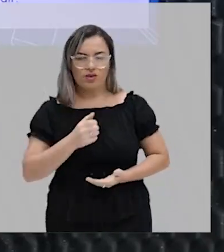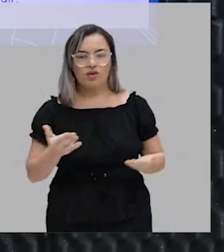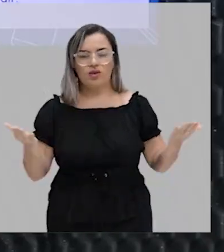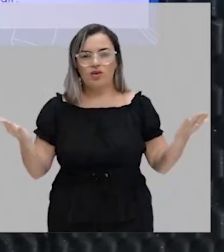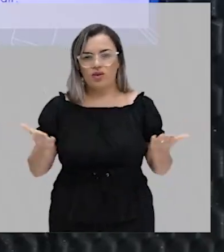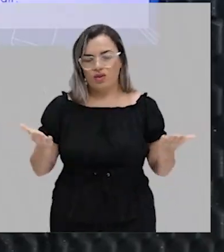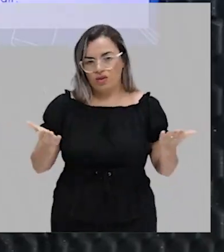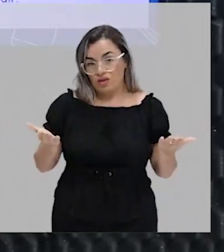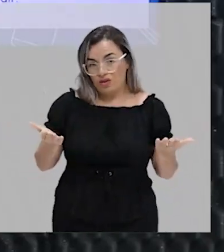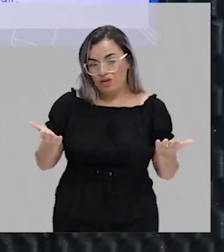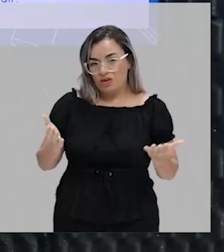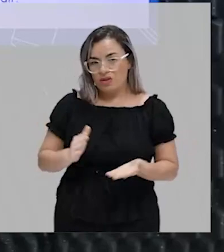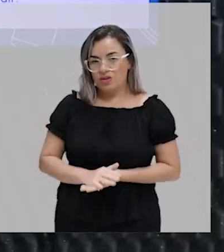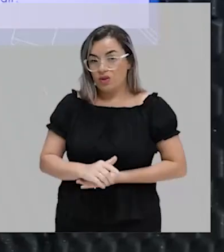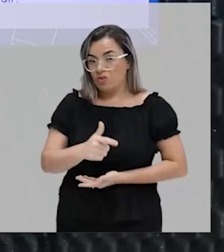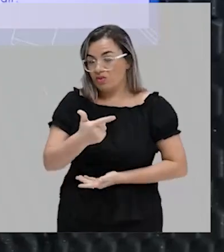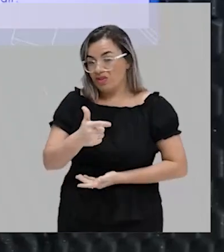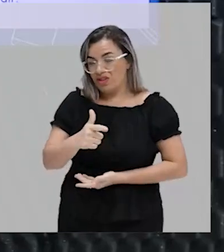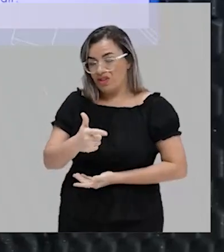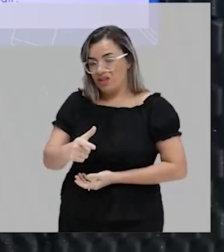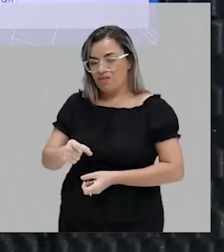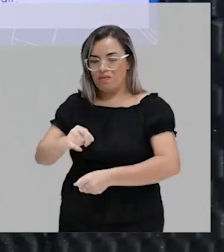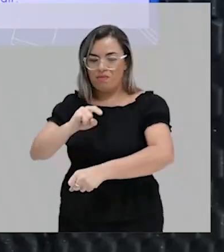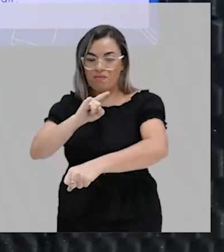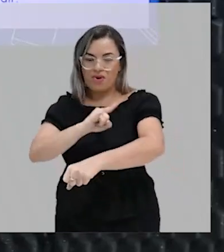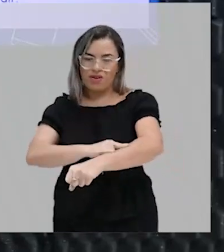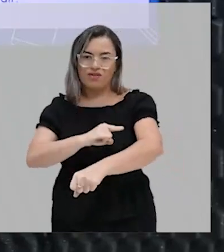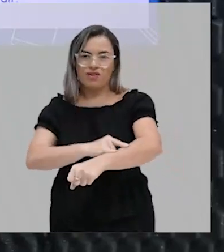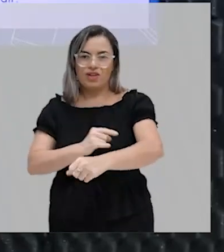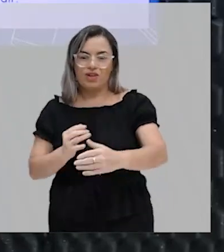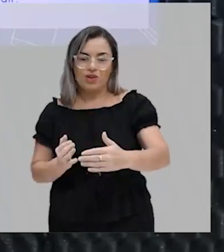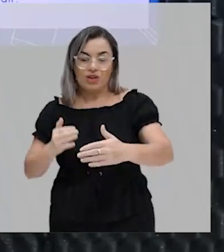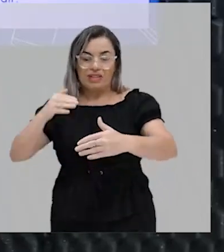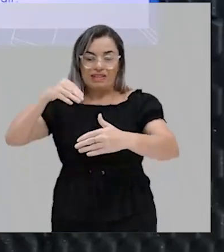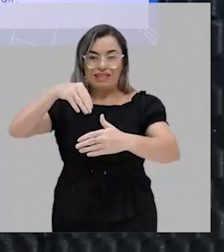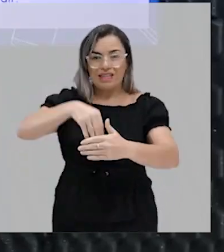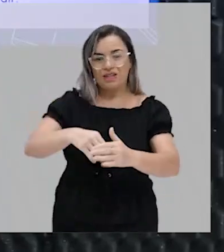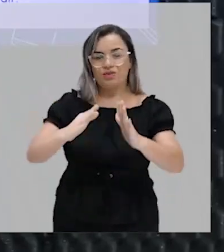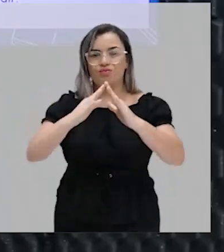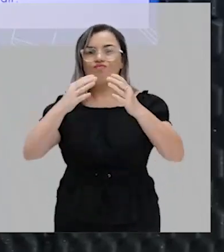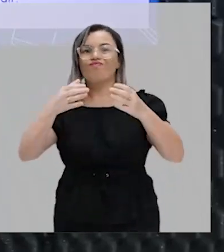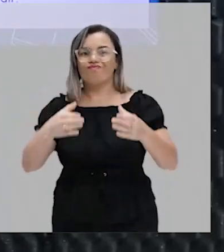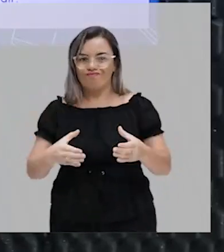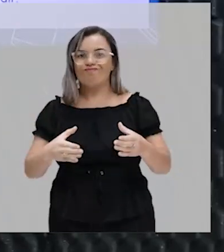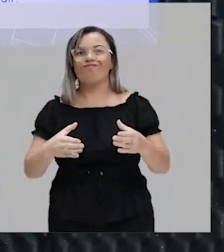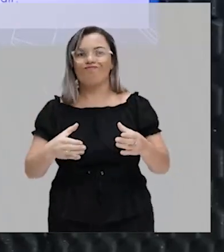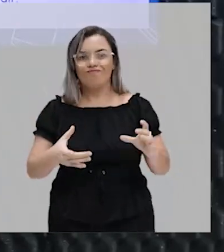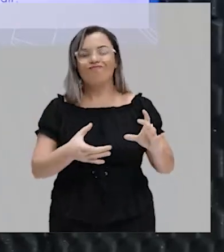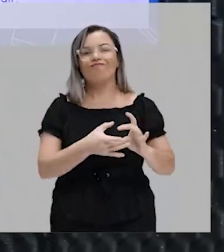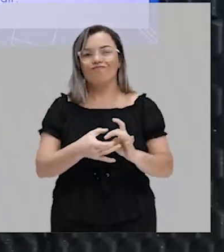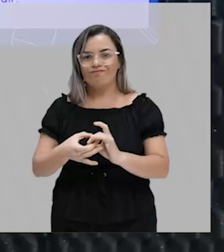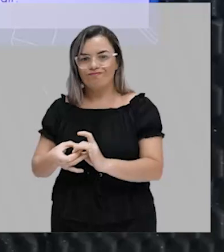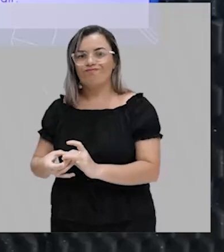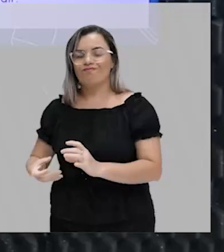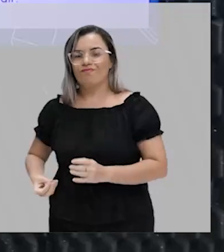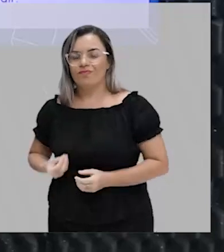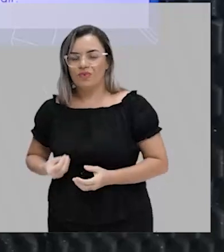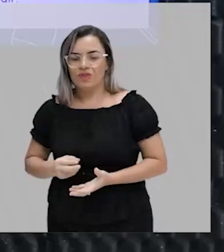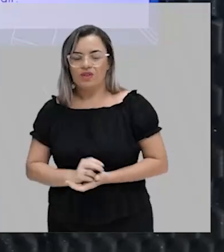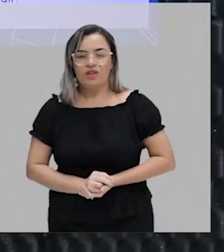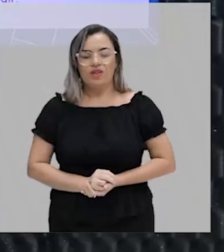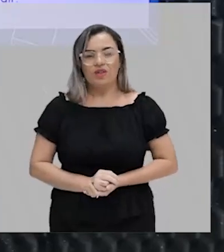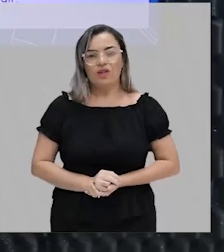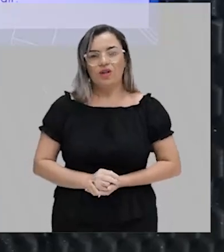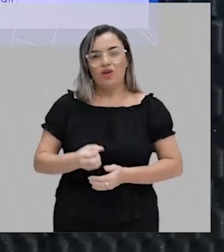falando sobre, por exemplo, as pessoas que não têm banheiro em casa. É uma realidade ainda de muitos brasileiros. Segundo dados do próprio governo, estima que 5 milhões